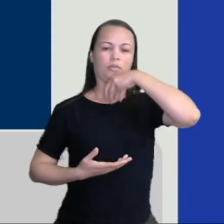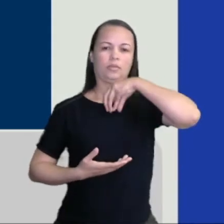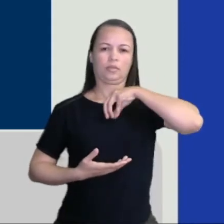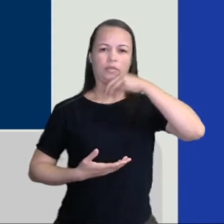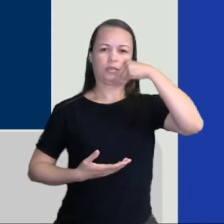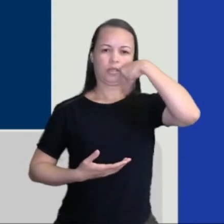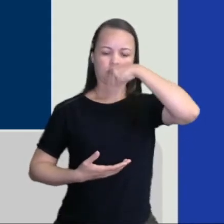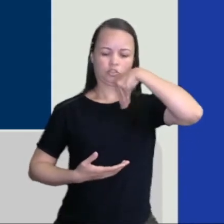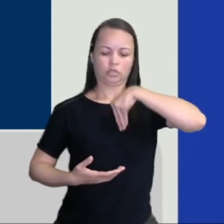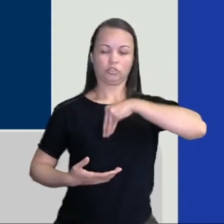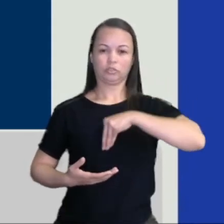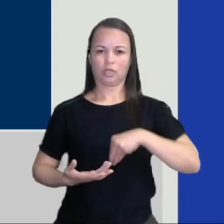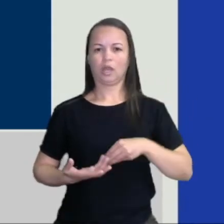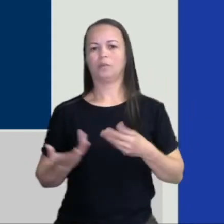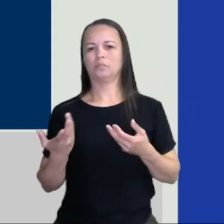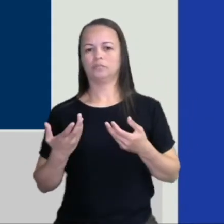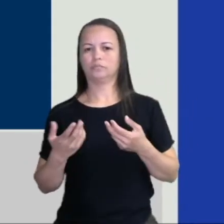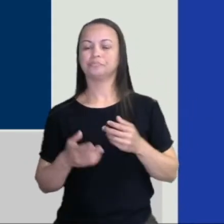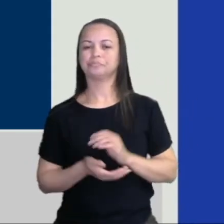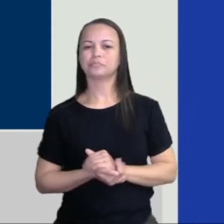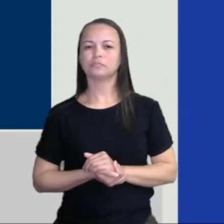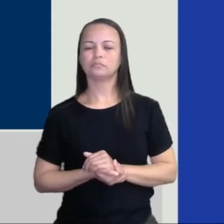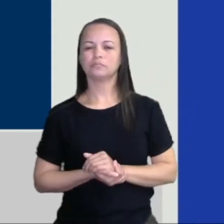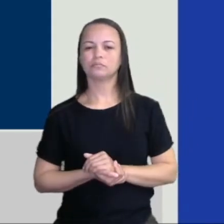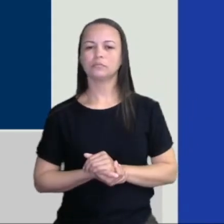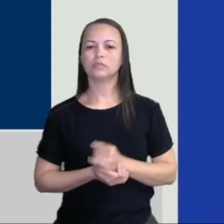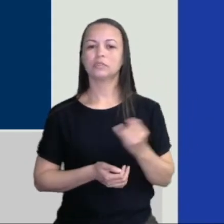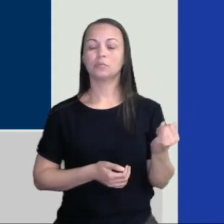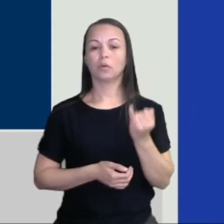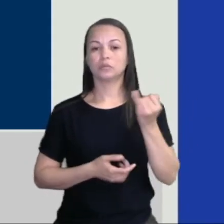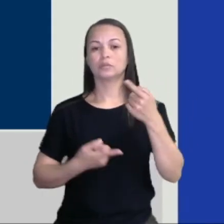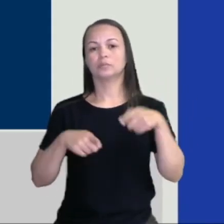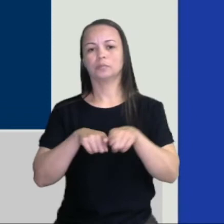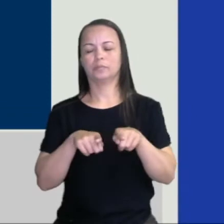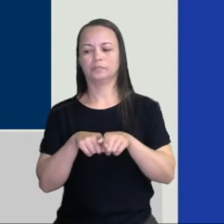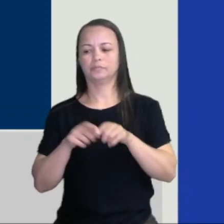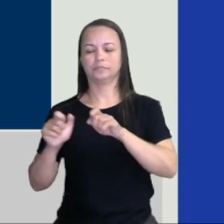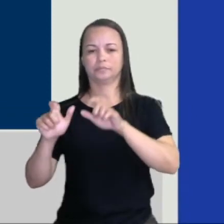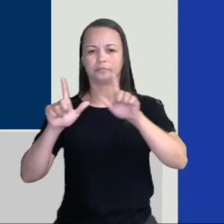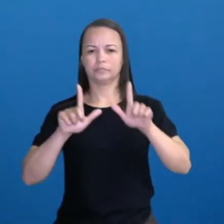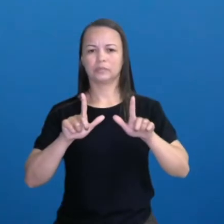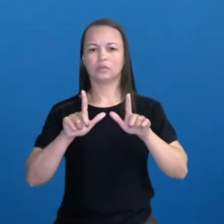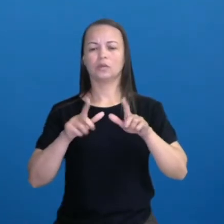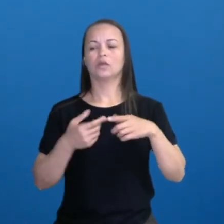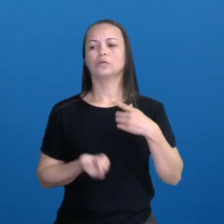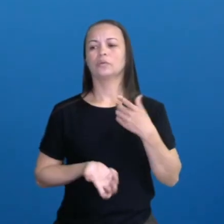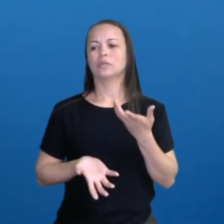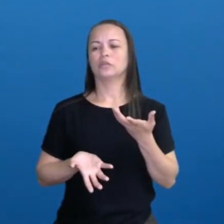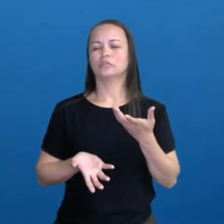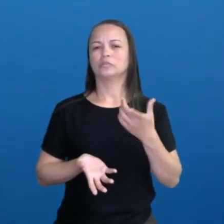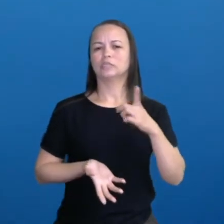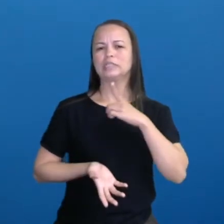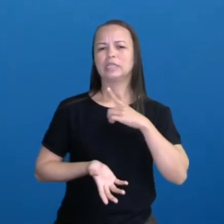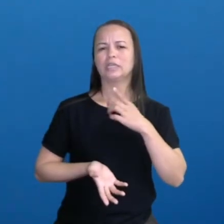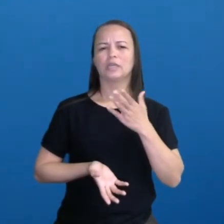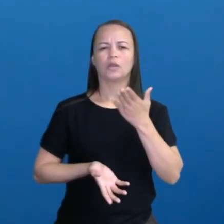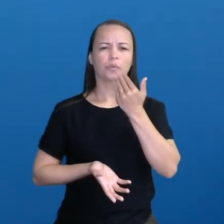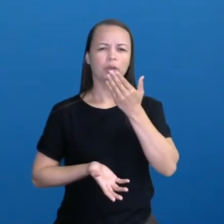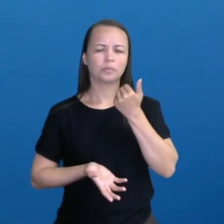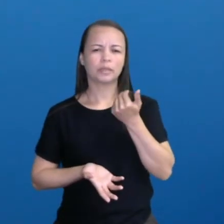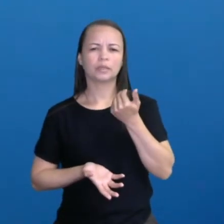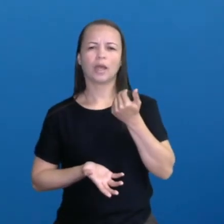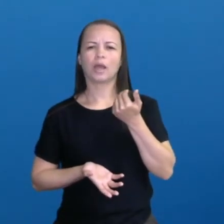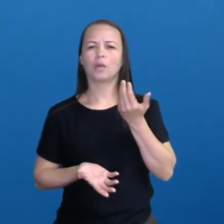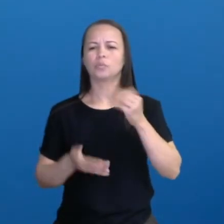de vegetais, principalmente porque quando a gente tinha um hábito alimentar... Volta aqui comigo, por favor. Quando a gente tinha um hábito alimentar